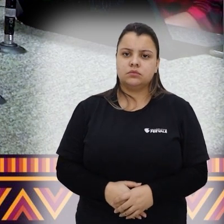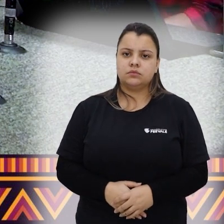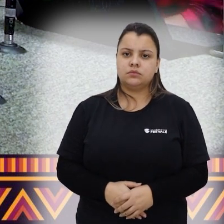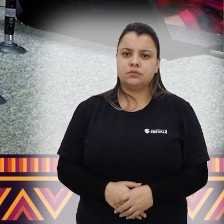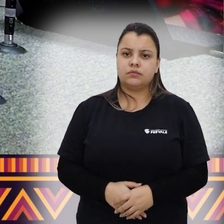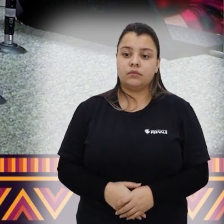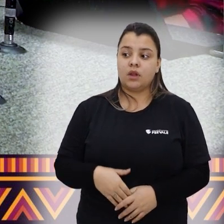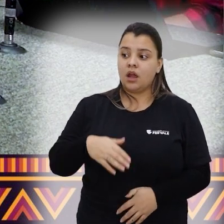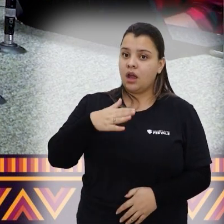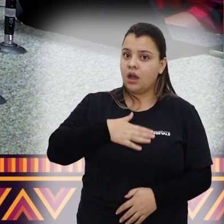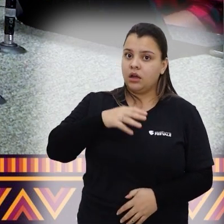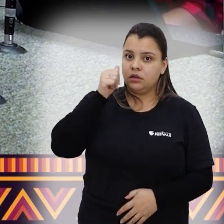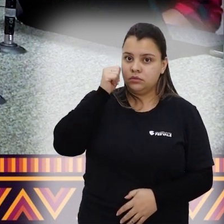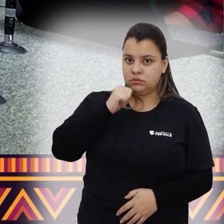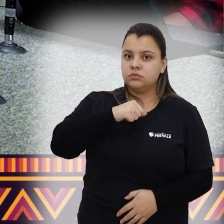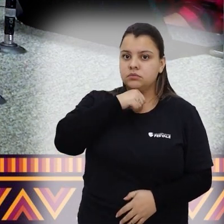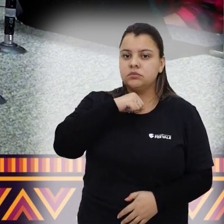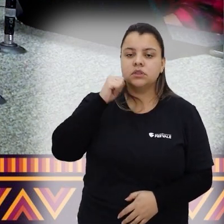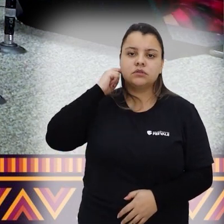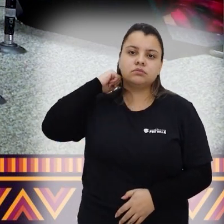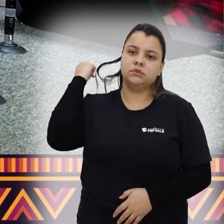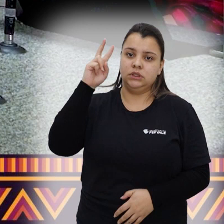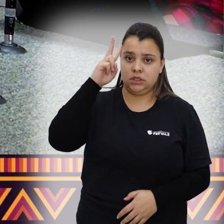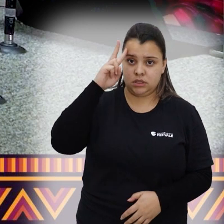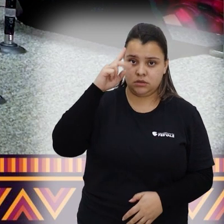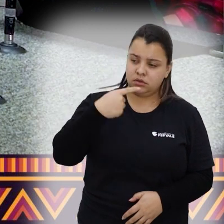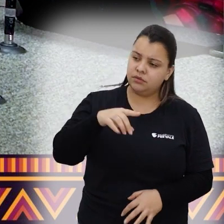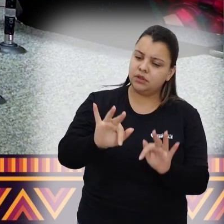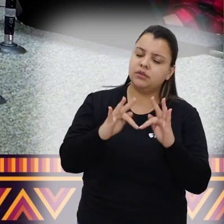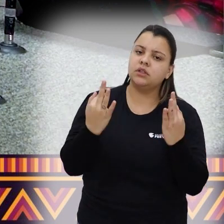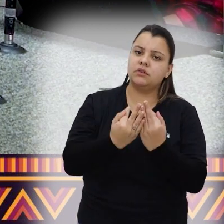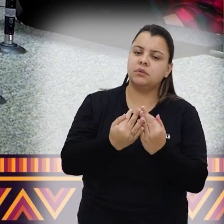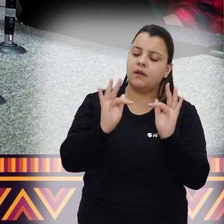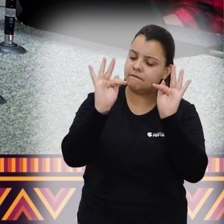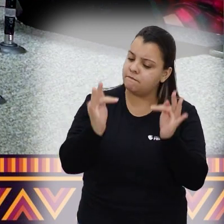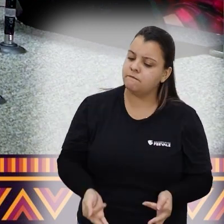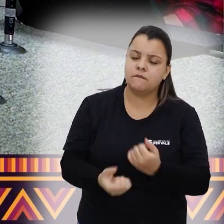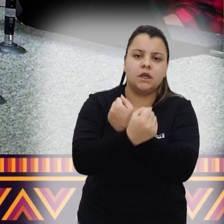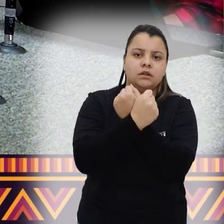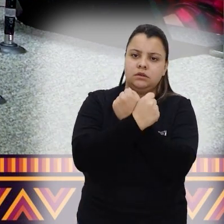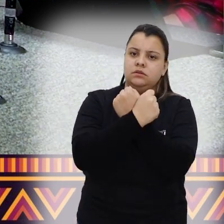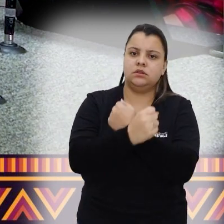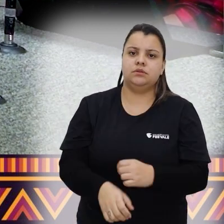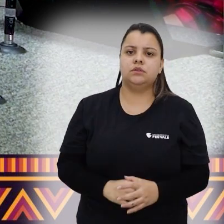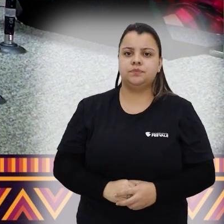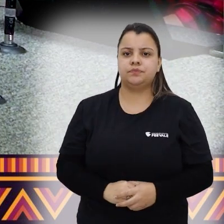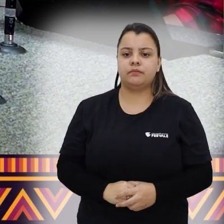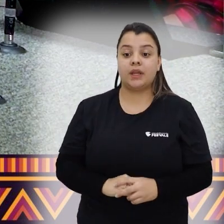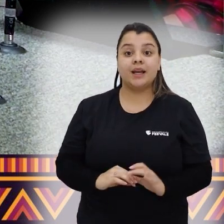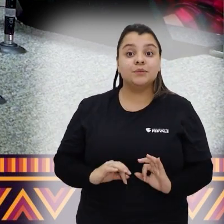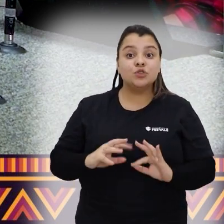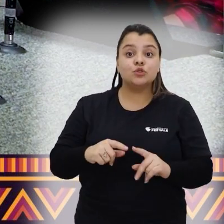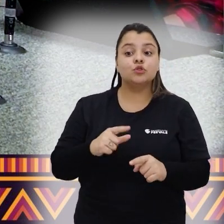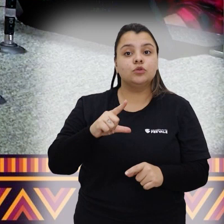A minha avó foi, então, na segunda-feira até a família e disse para a família, acabou a escravidão dela. Mas isso tudo tem um